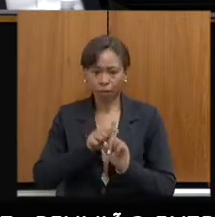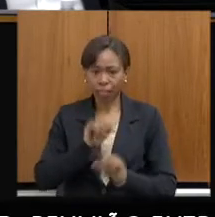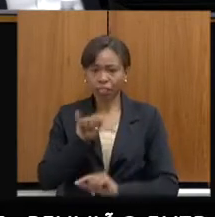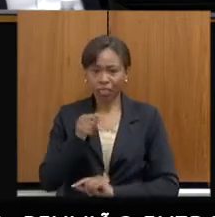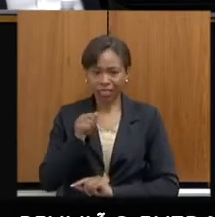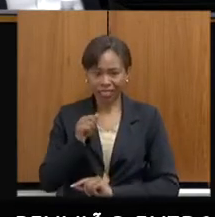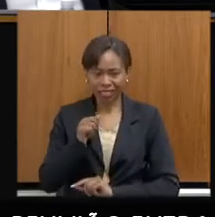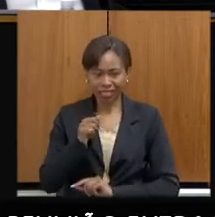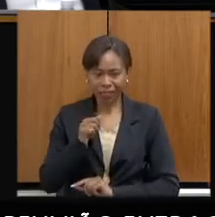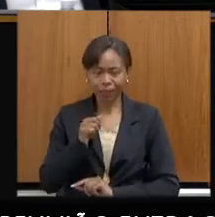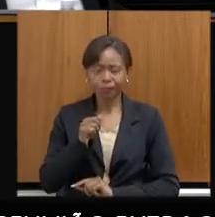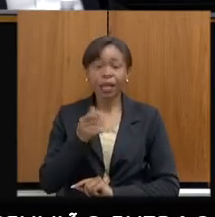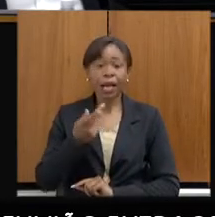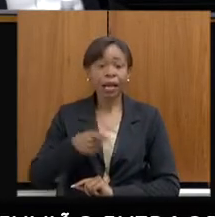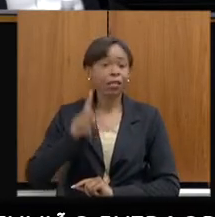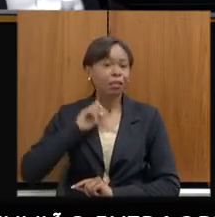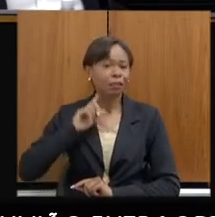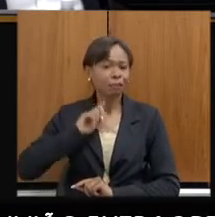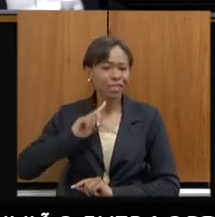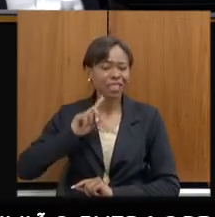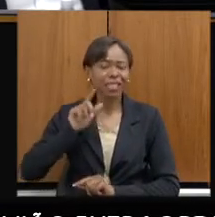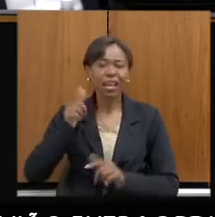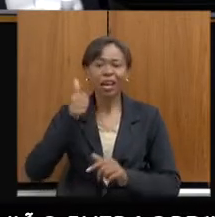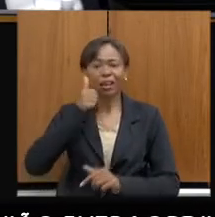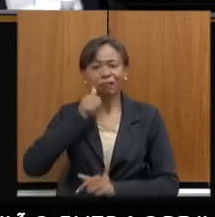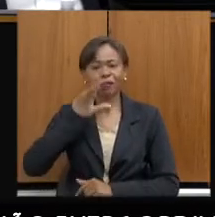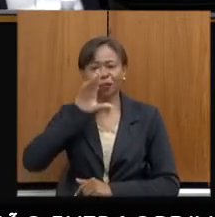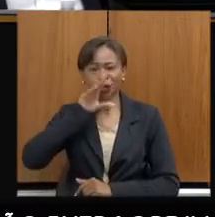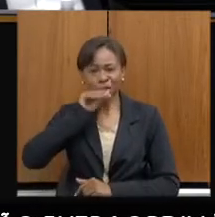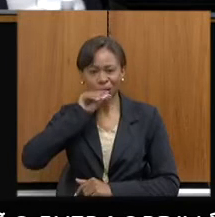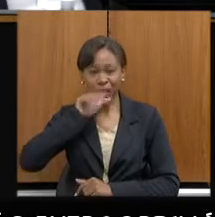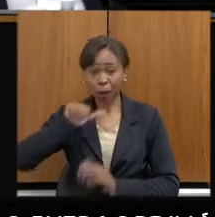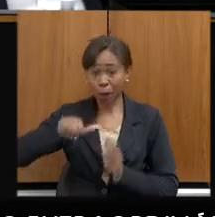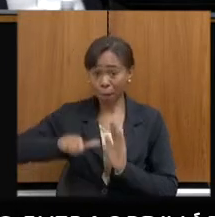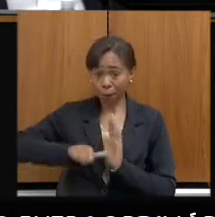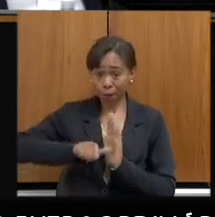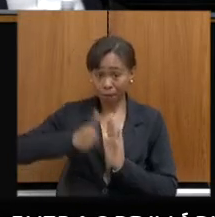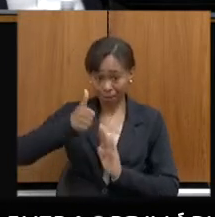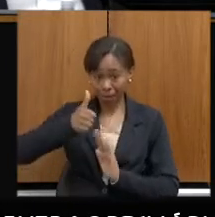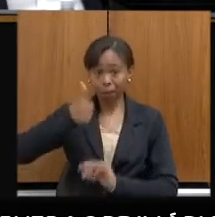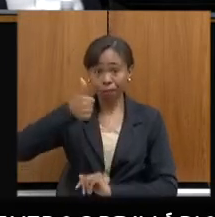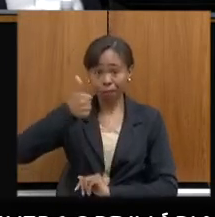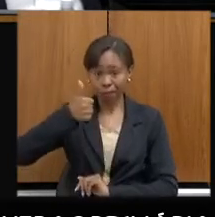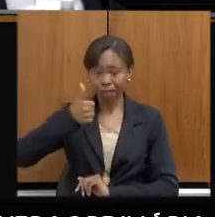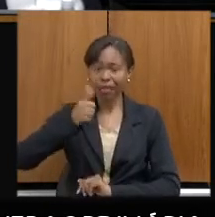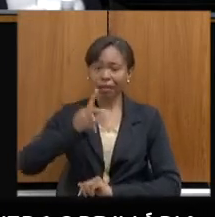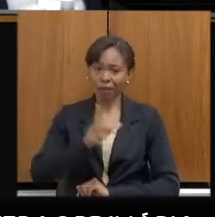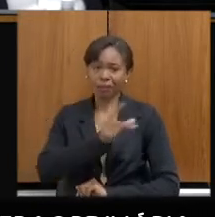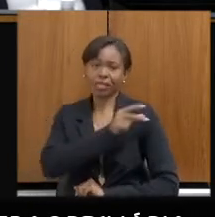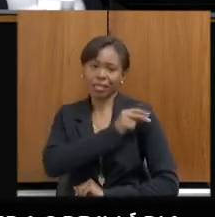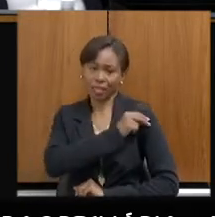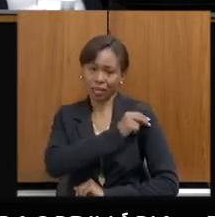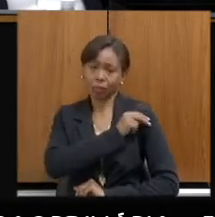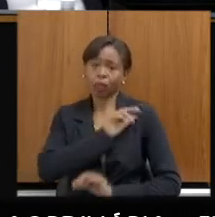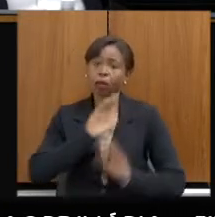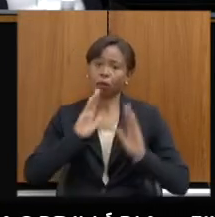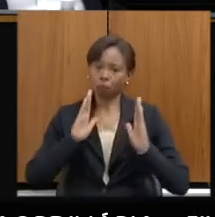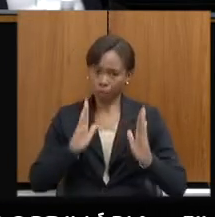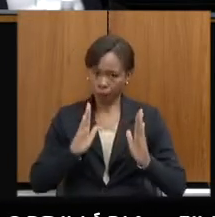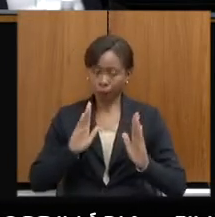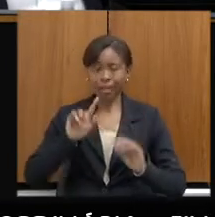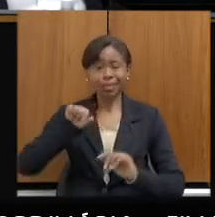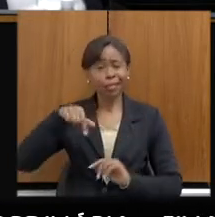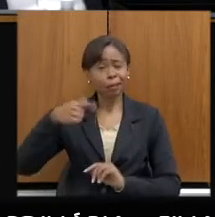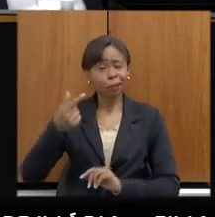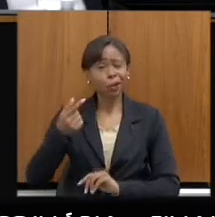a primeira vacinado aqui em Minas Gerais mas aí veio pode passar o momento mais crítico nosso de superlotação